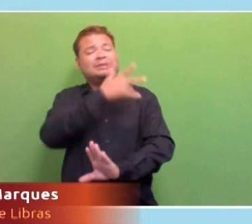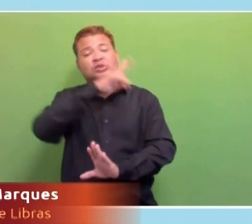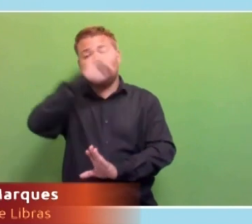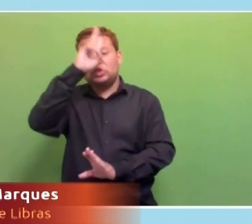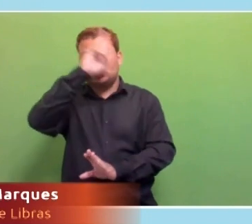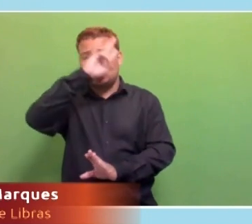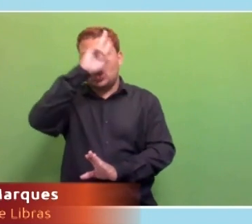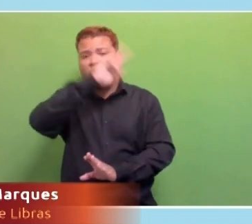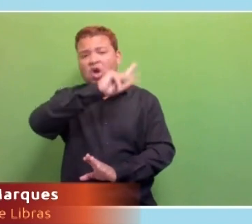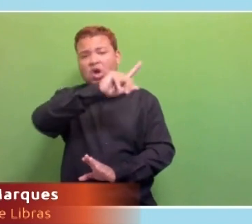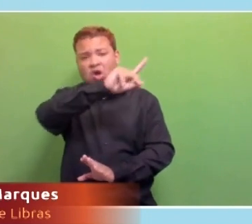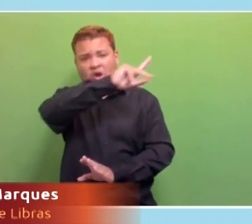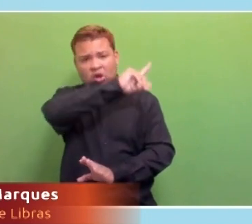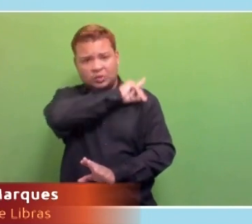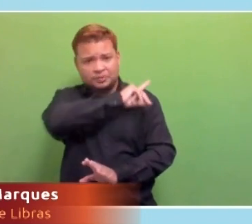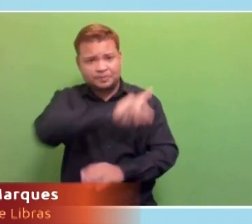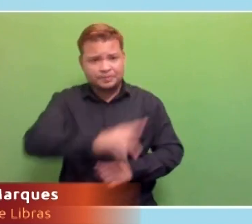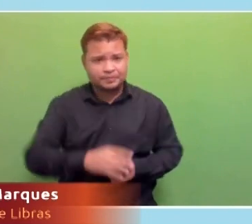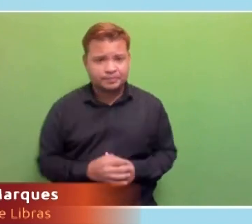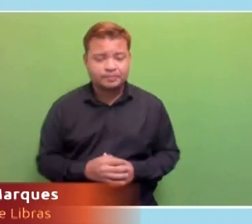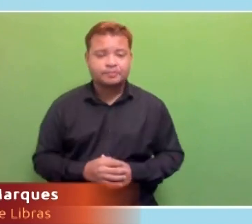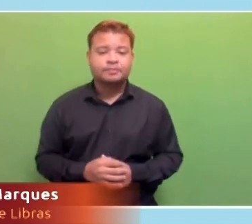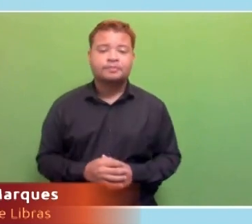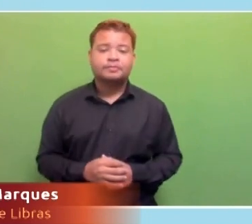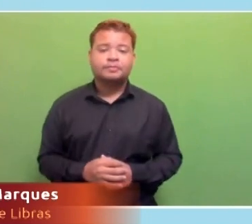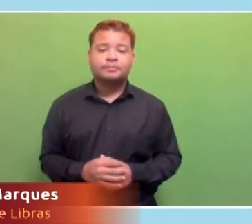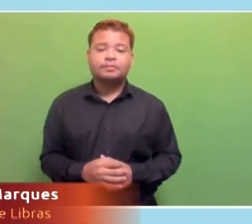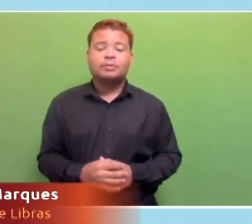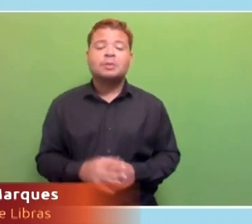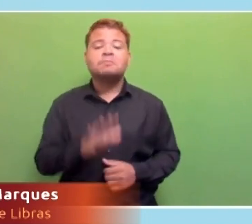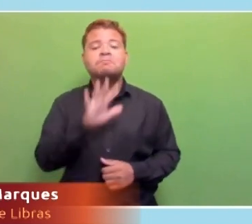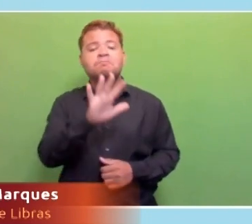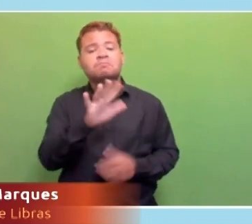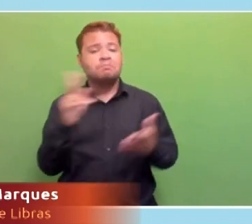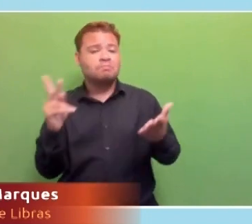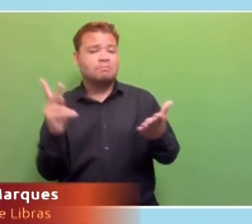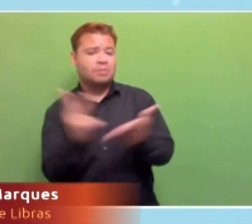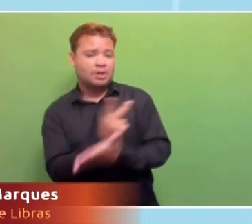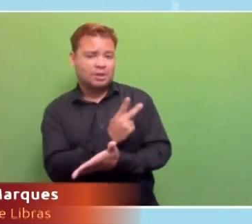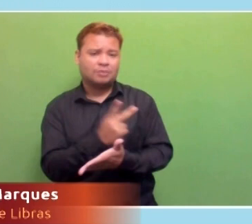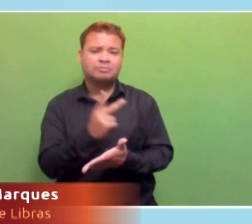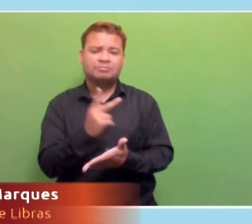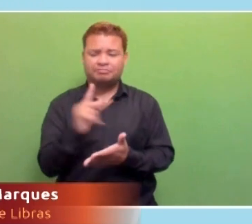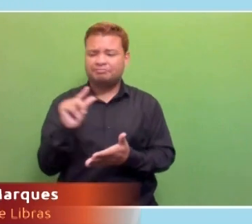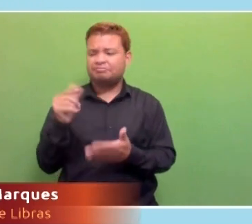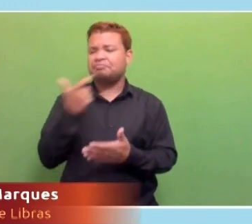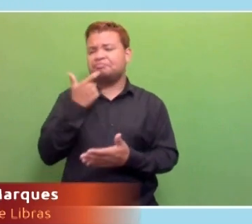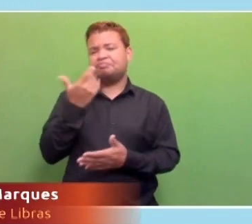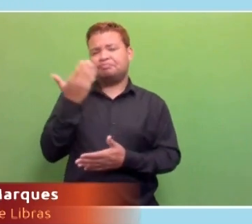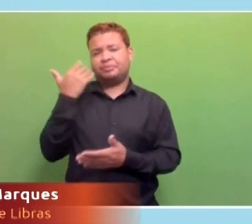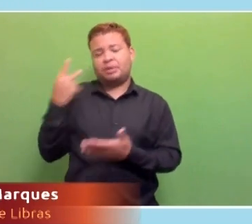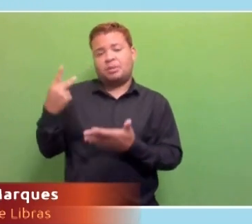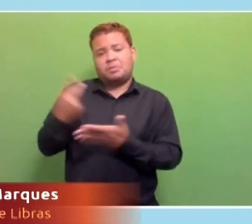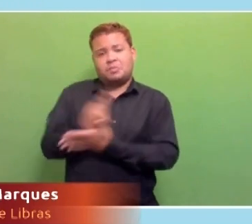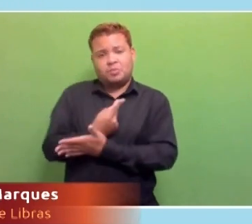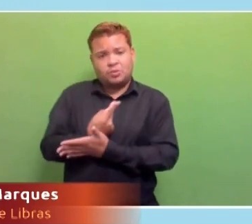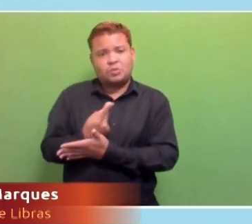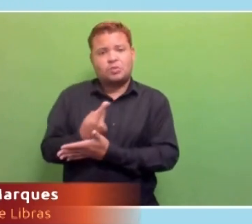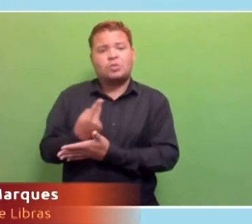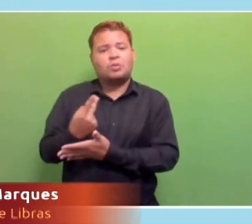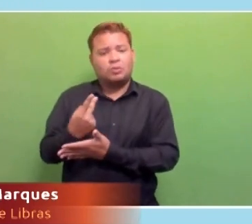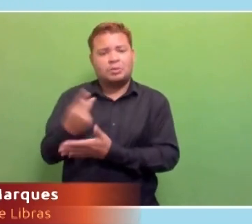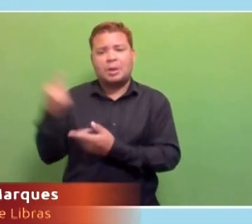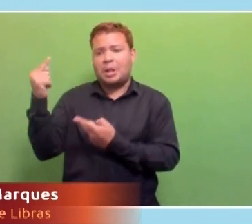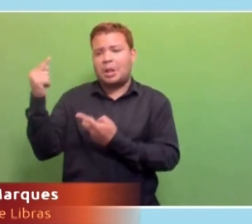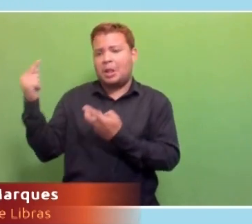gente pode dizer que esse conflito, devido a circunstâncias mais recentes, né, na qual